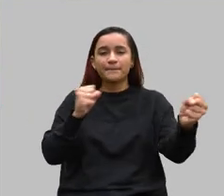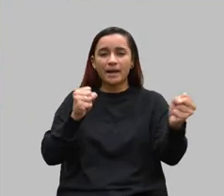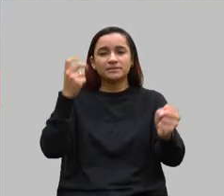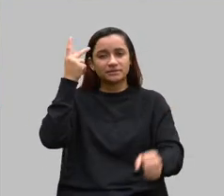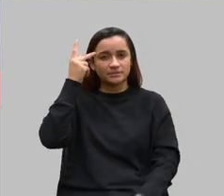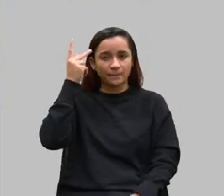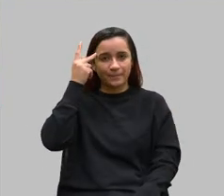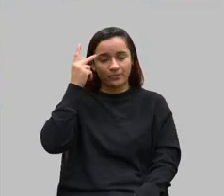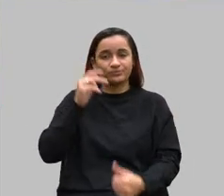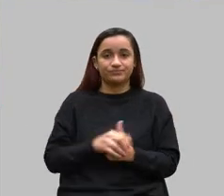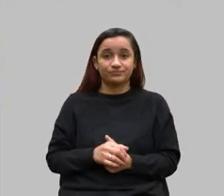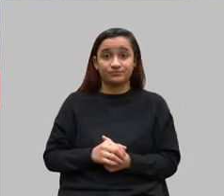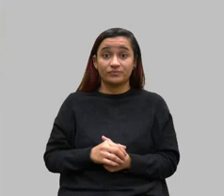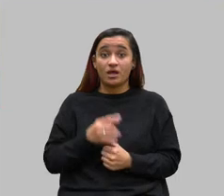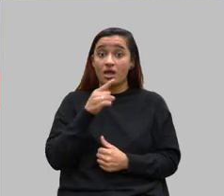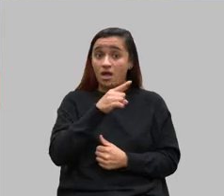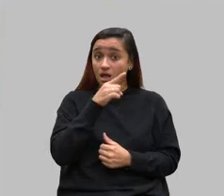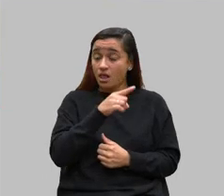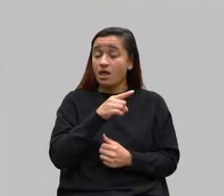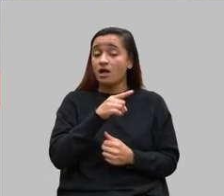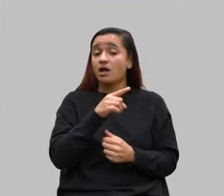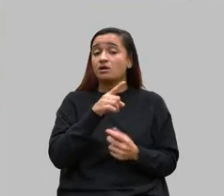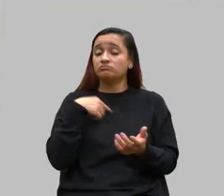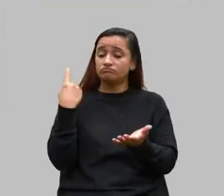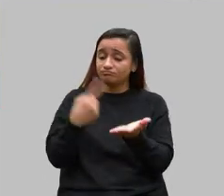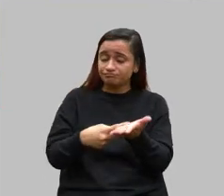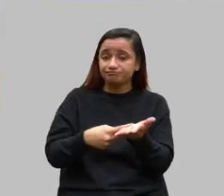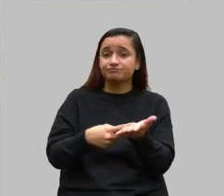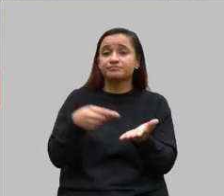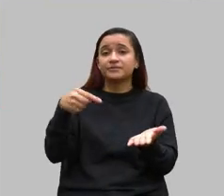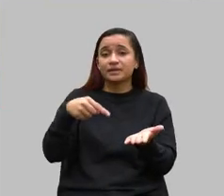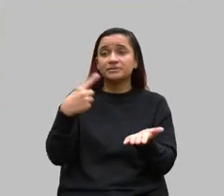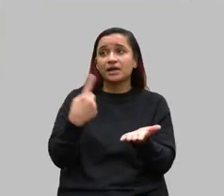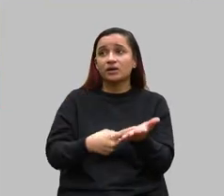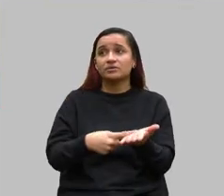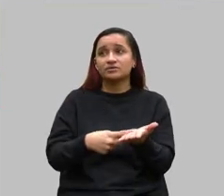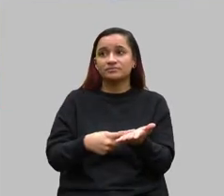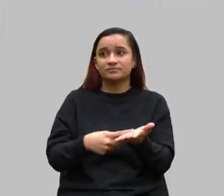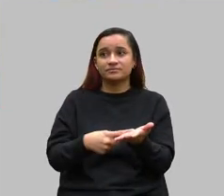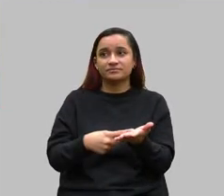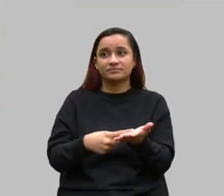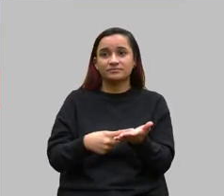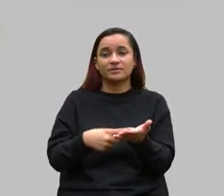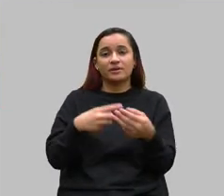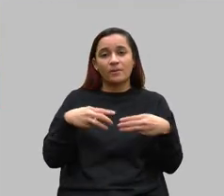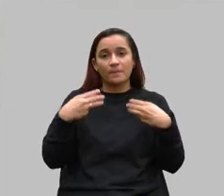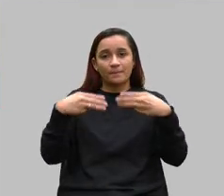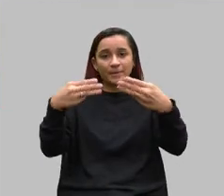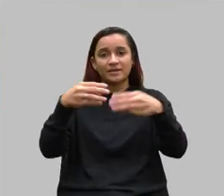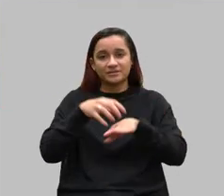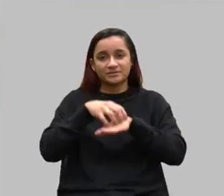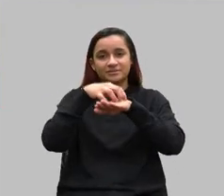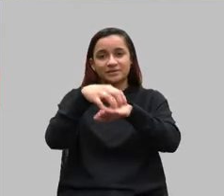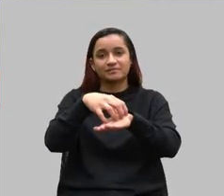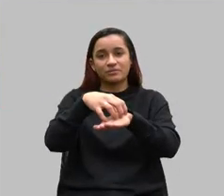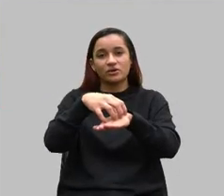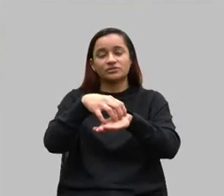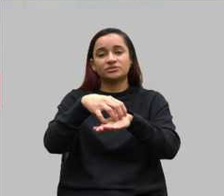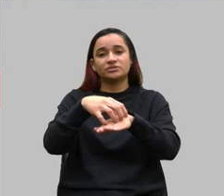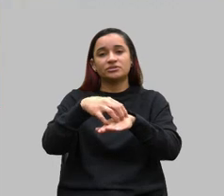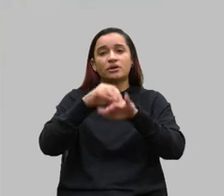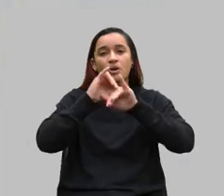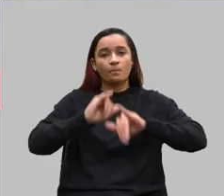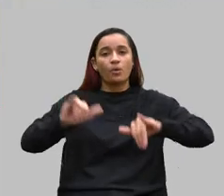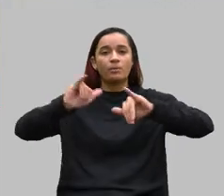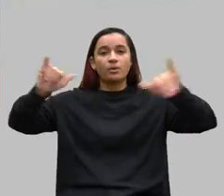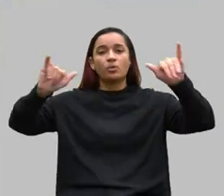foi com base nesse acordo que nós o ministro Renan filho dos transportes publicou uma portaria com